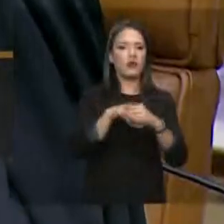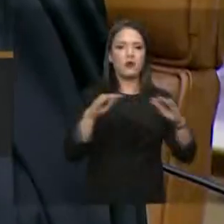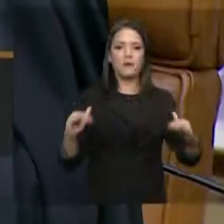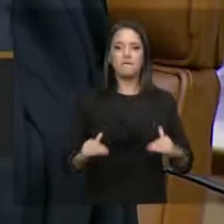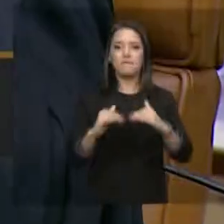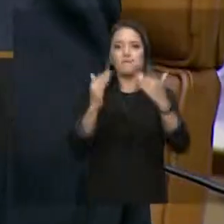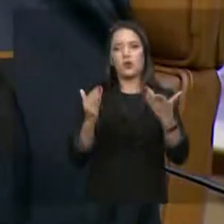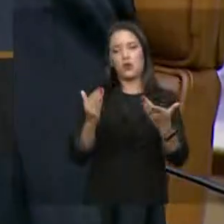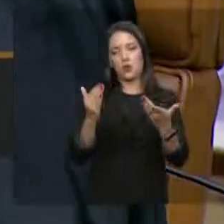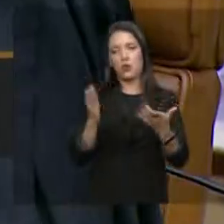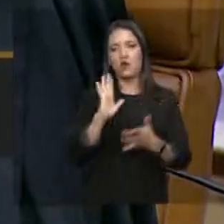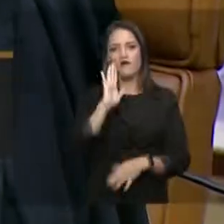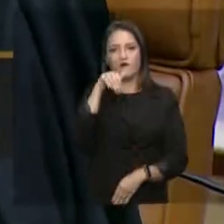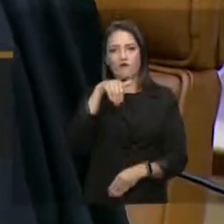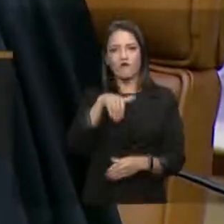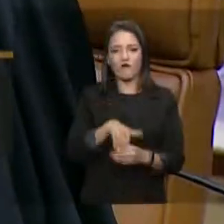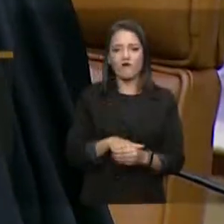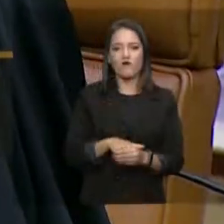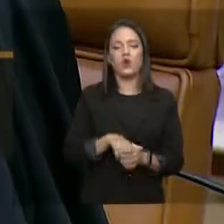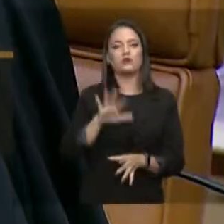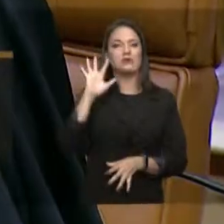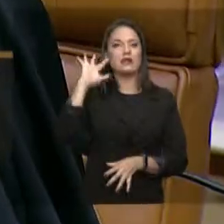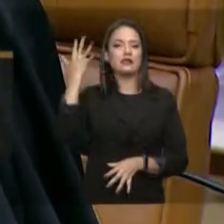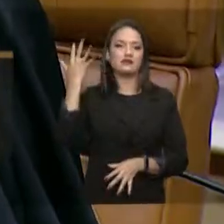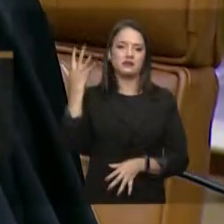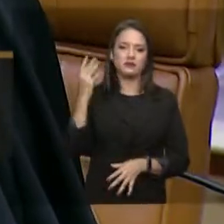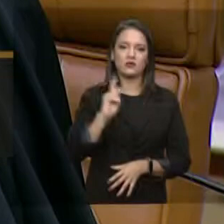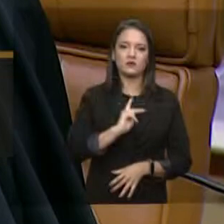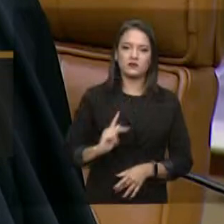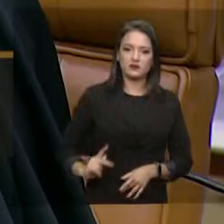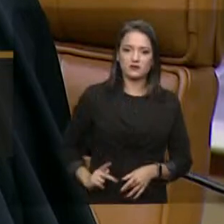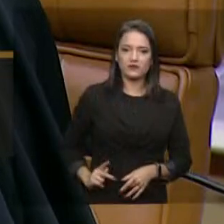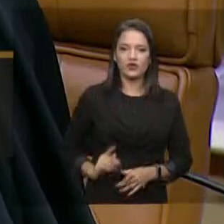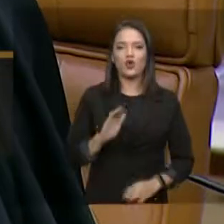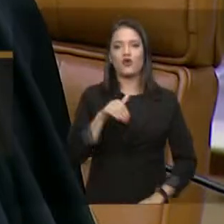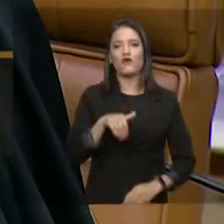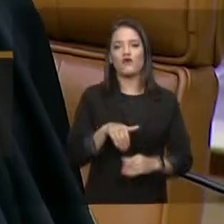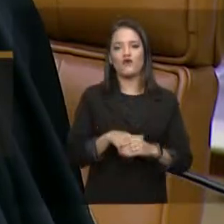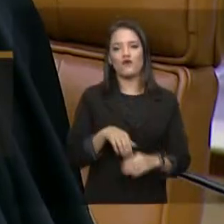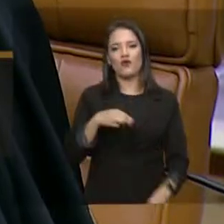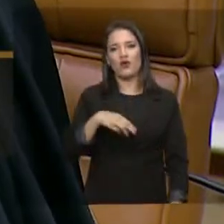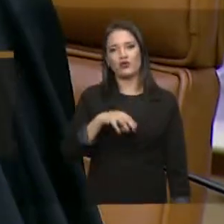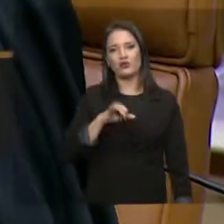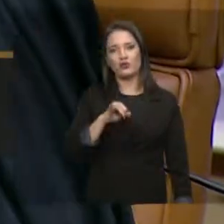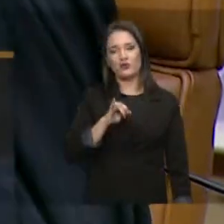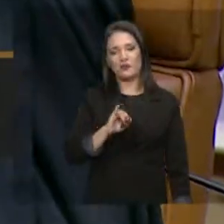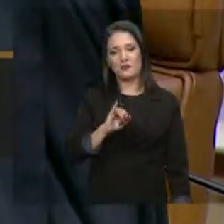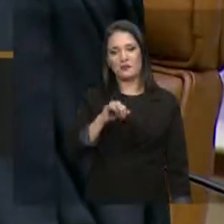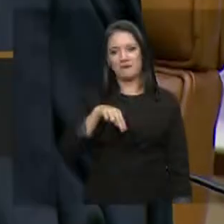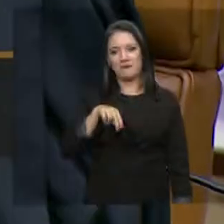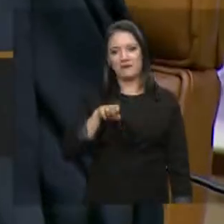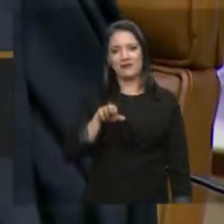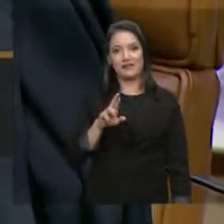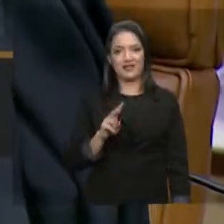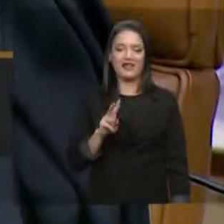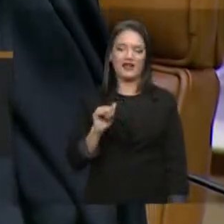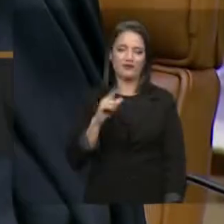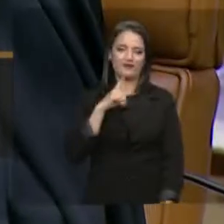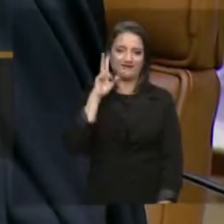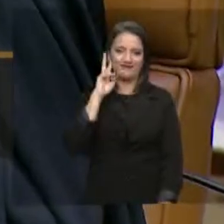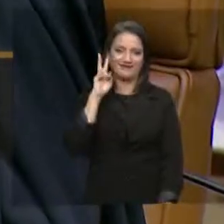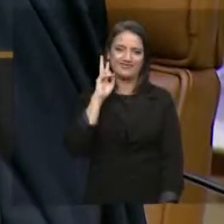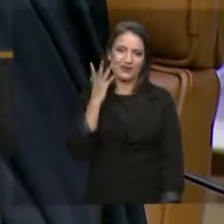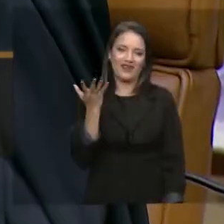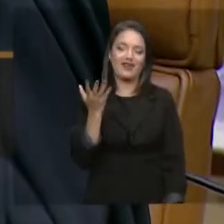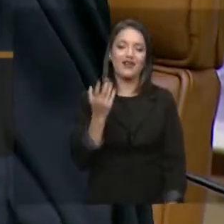chamado voto de qualidade, ou mais filosoficamente, o voto de Minerva. Então, a